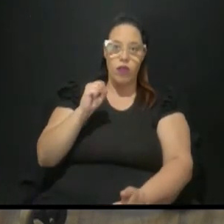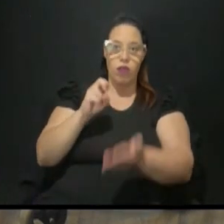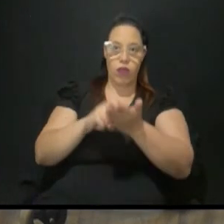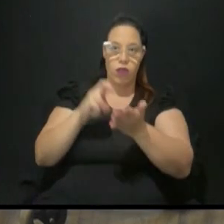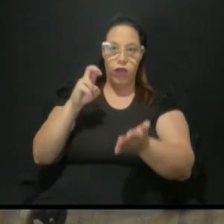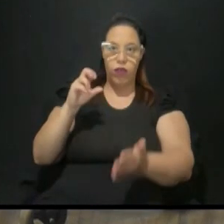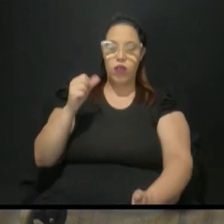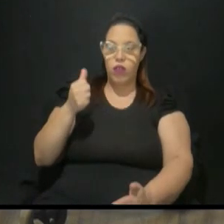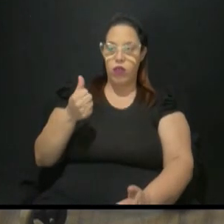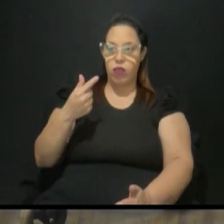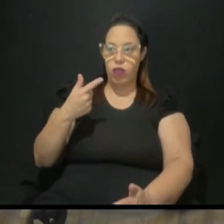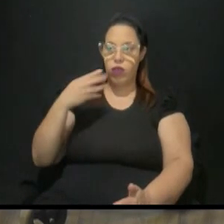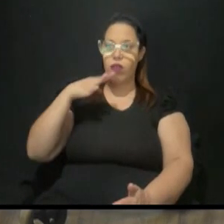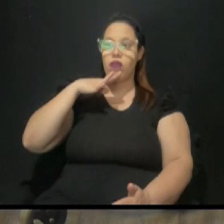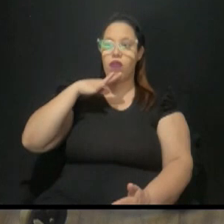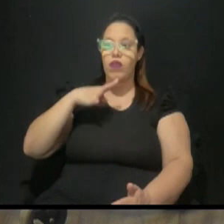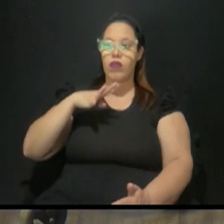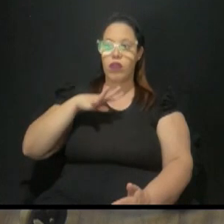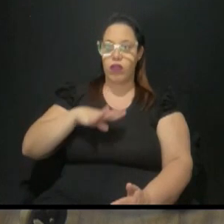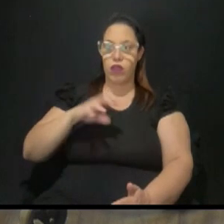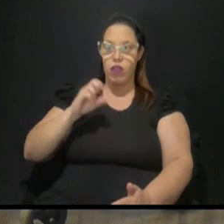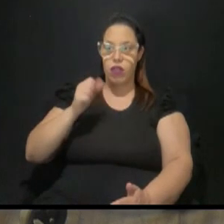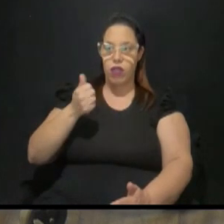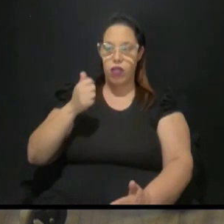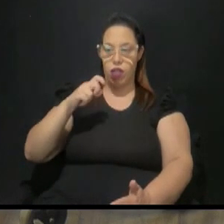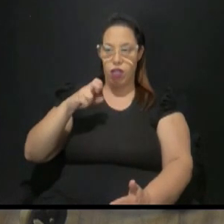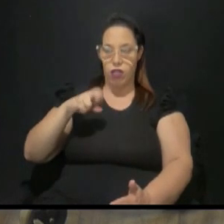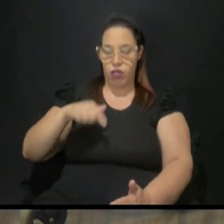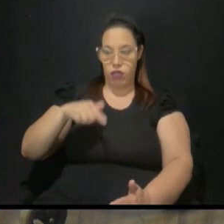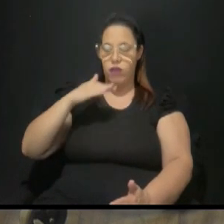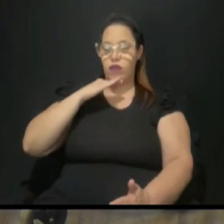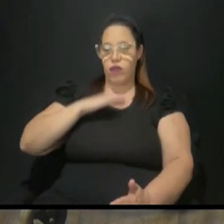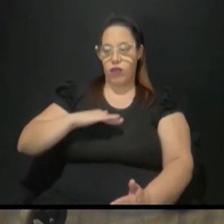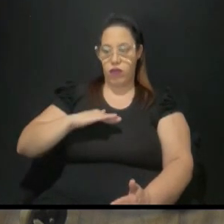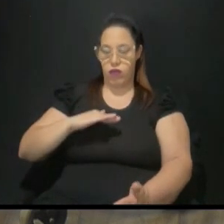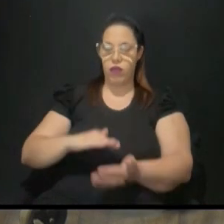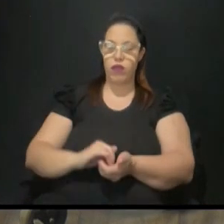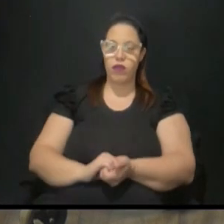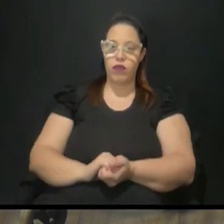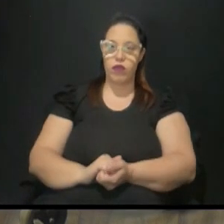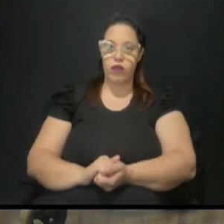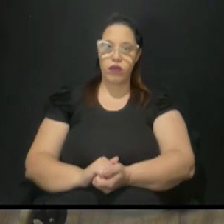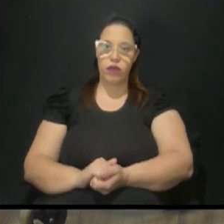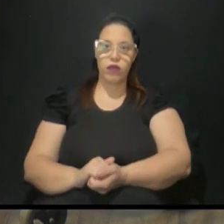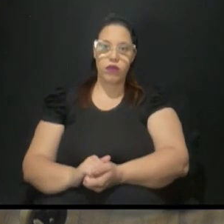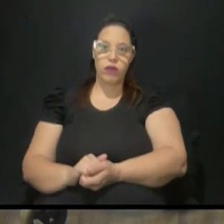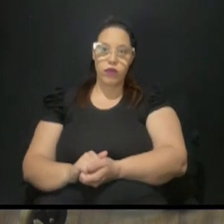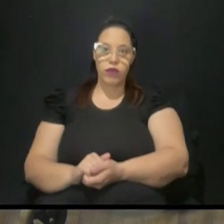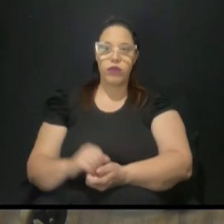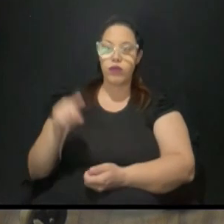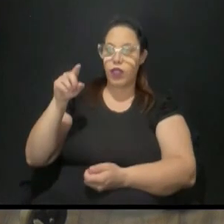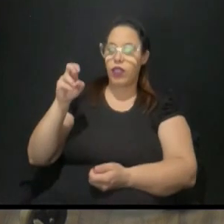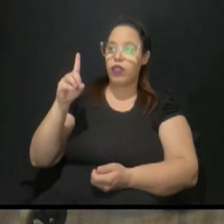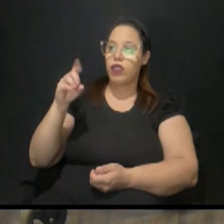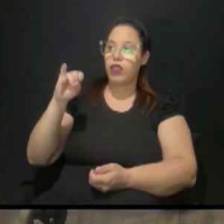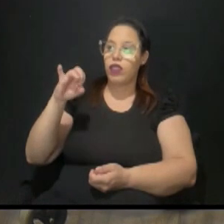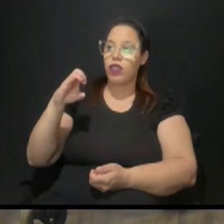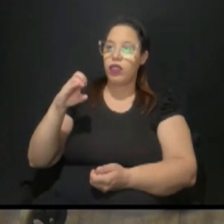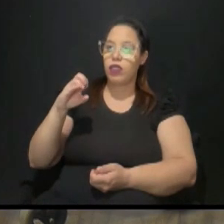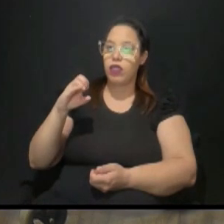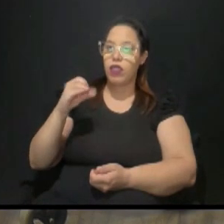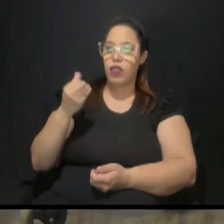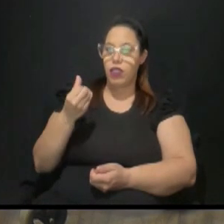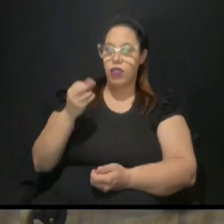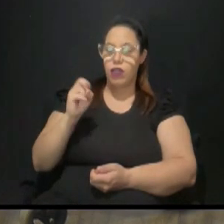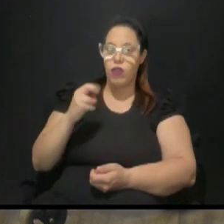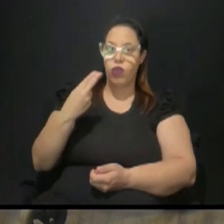Das 2 às 5. Às 5, das 2 horas às 5 horas, lá no DIC 6 ou no São Bernardo. Agora, professora, a gente